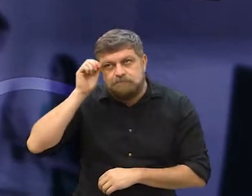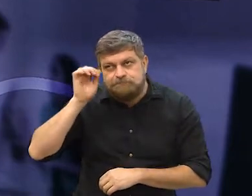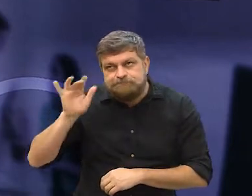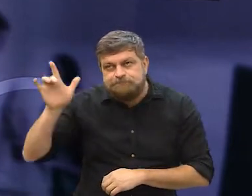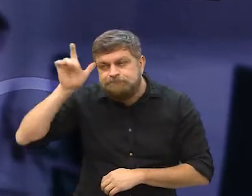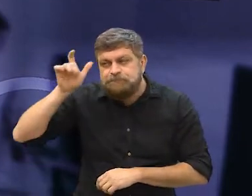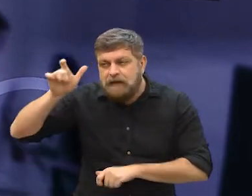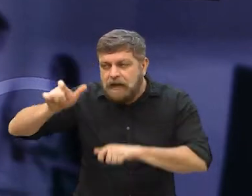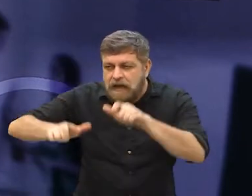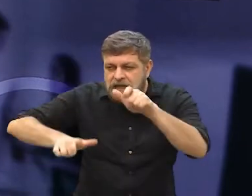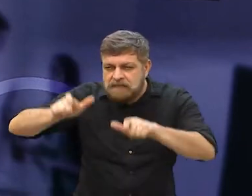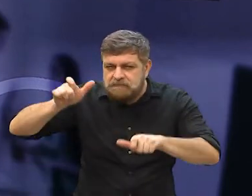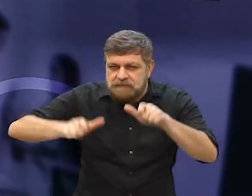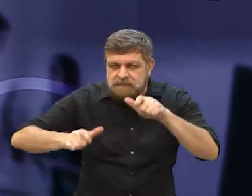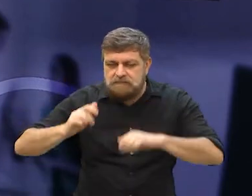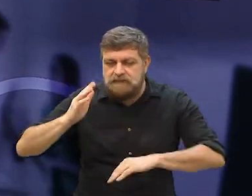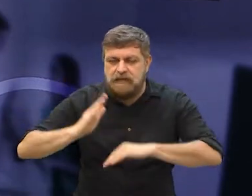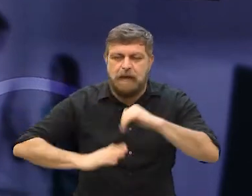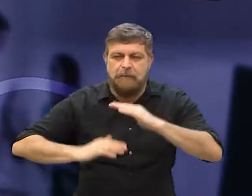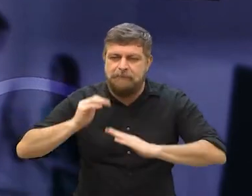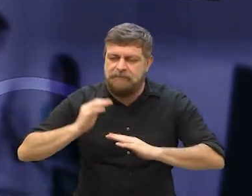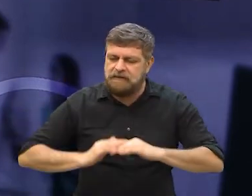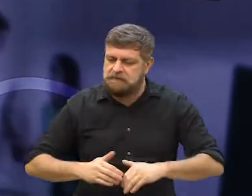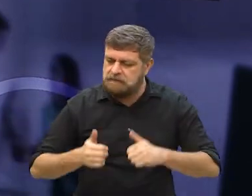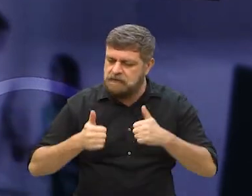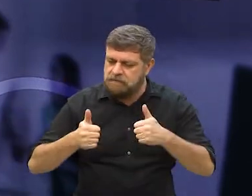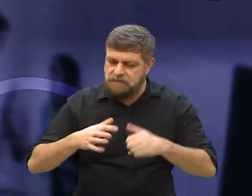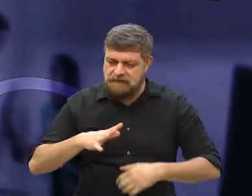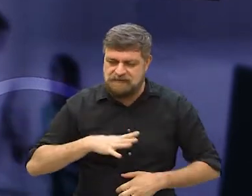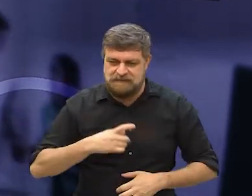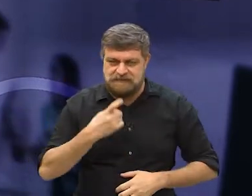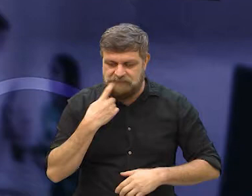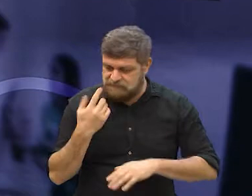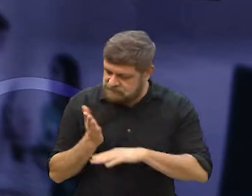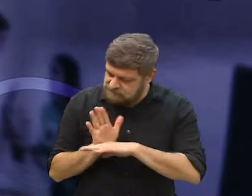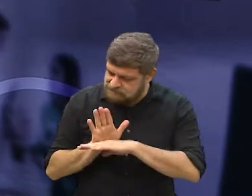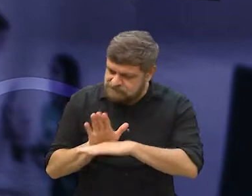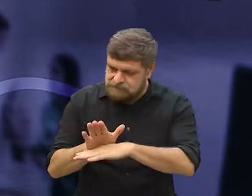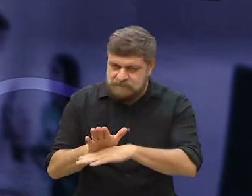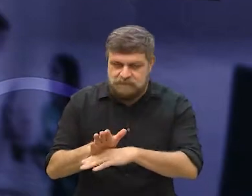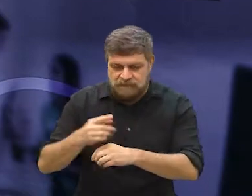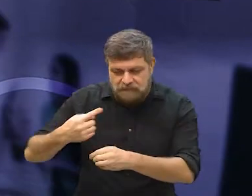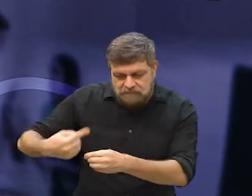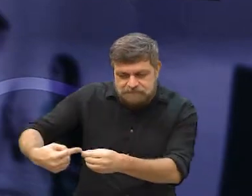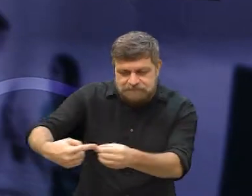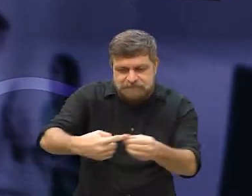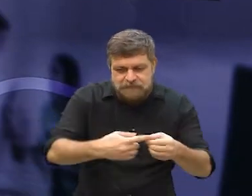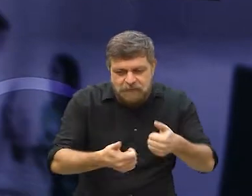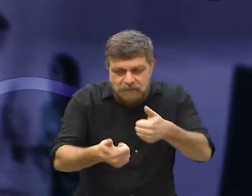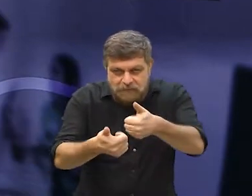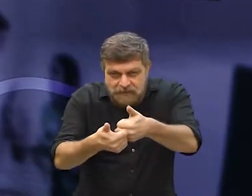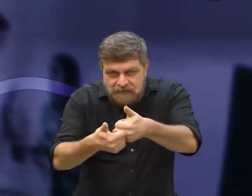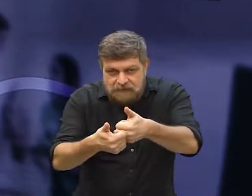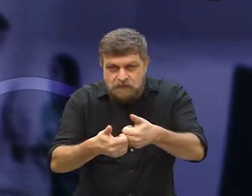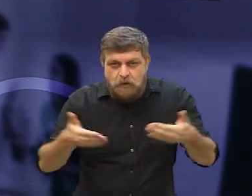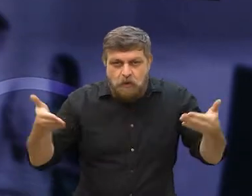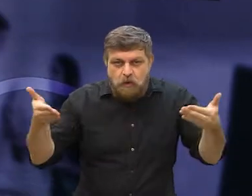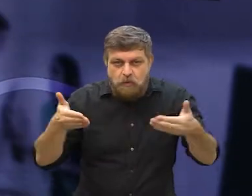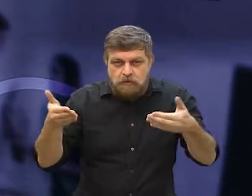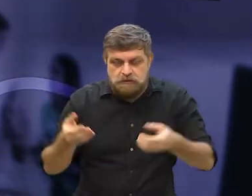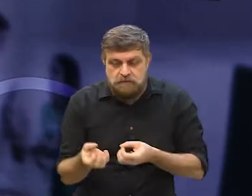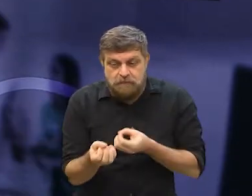mundo, de todas as mãos que têm feito a diferença aí por Campinas, pela região de Campinas. Hoje vou trazer um